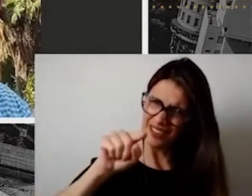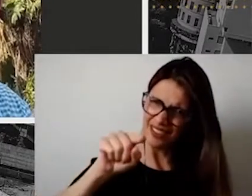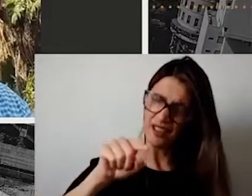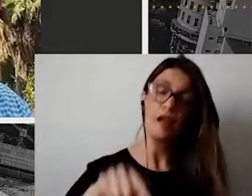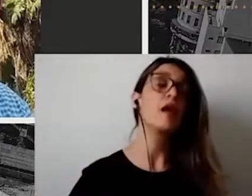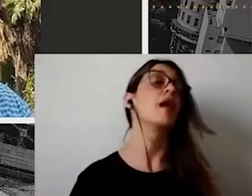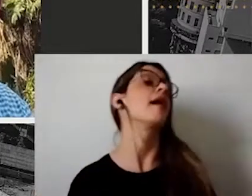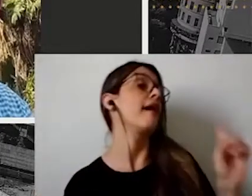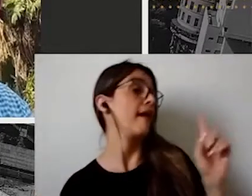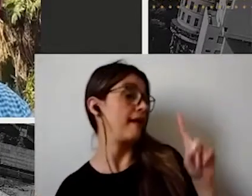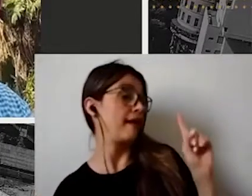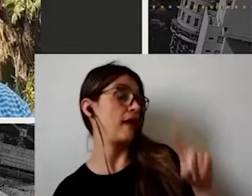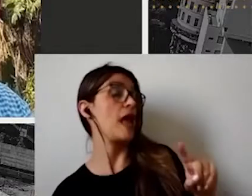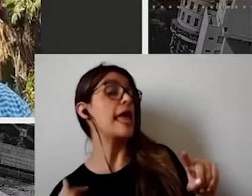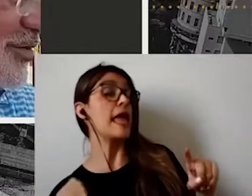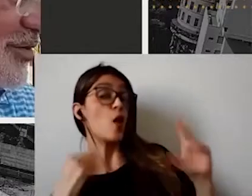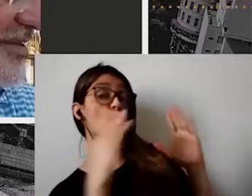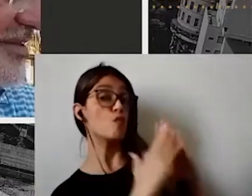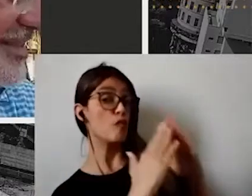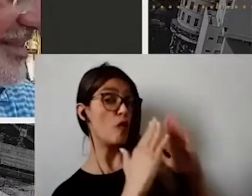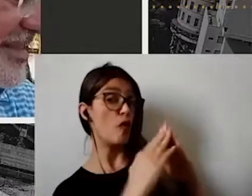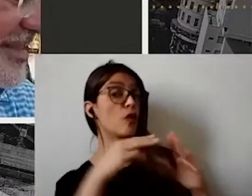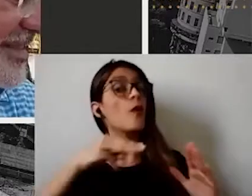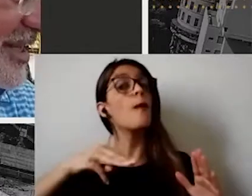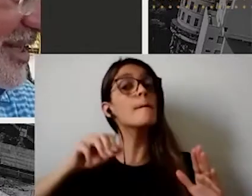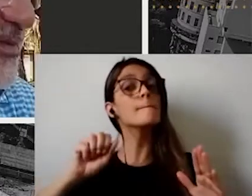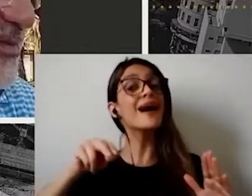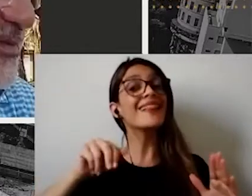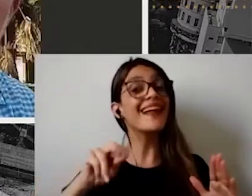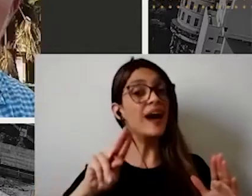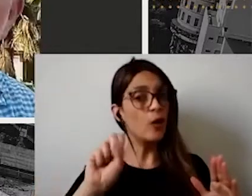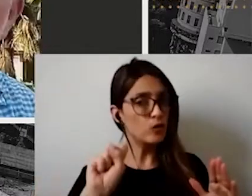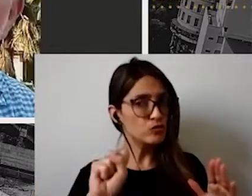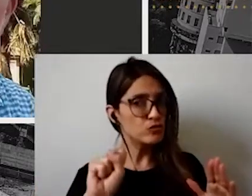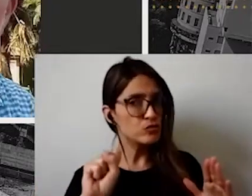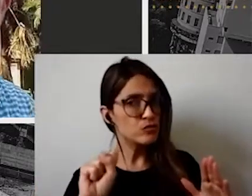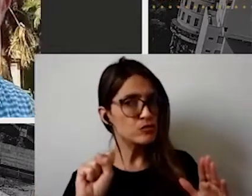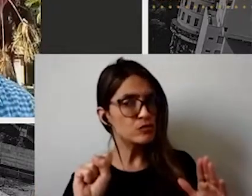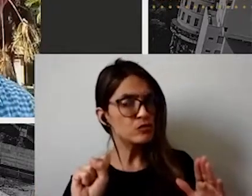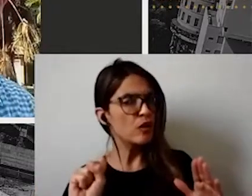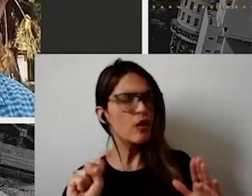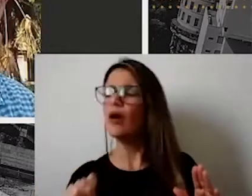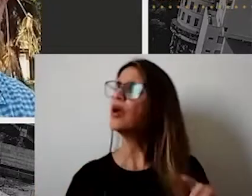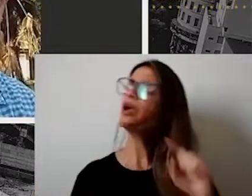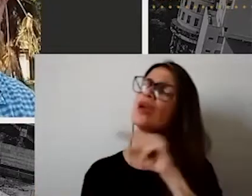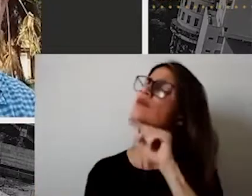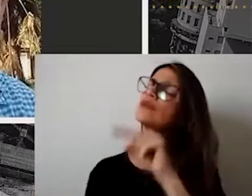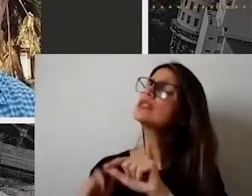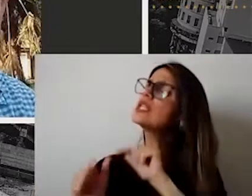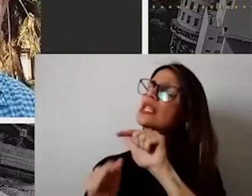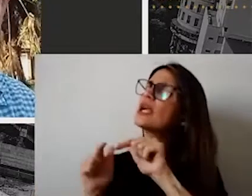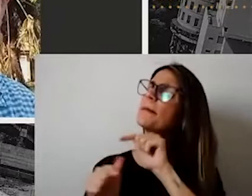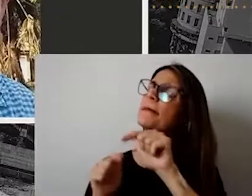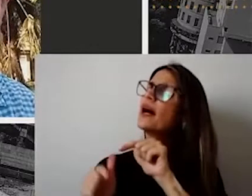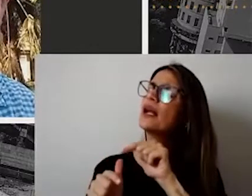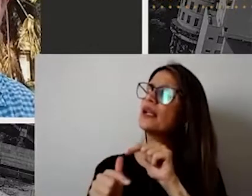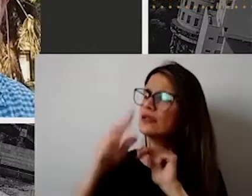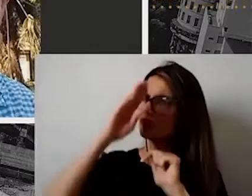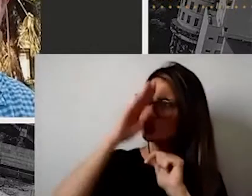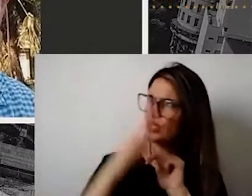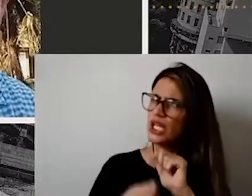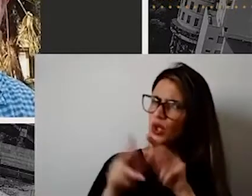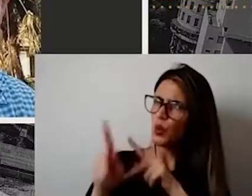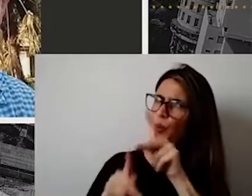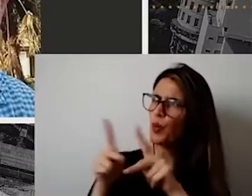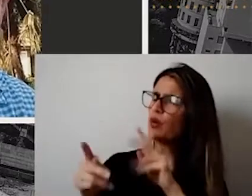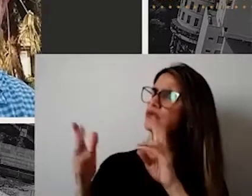moro em Manaus. Você mora em Manaus. Isso. E você trabalha diretamente com os povos